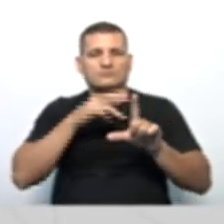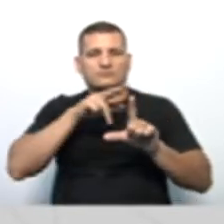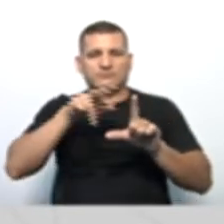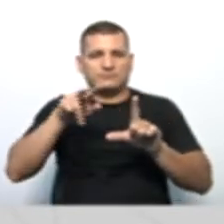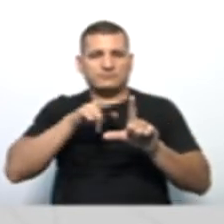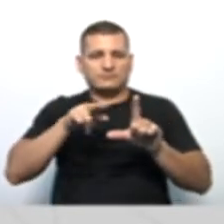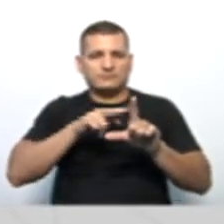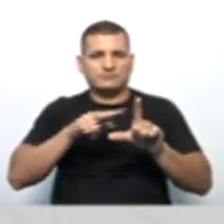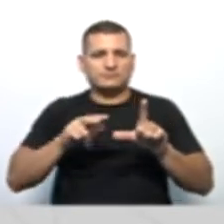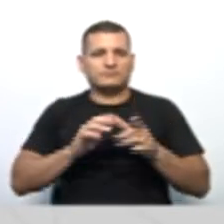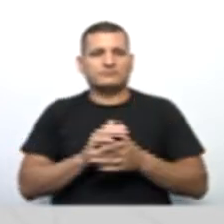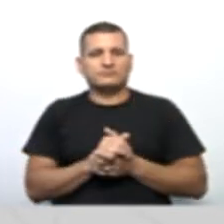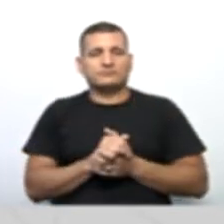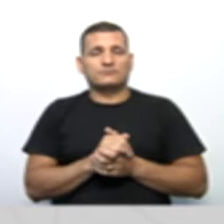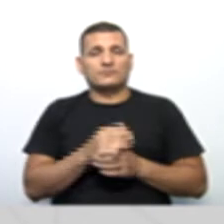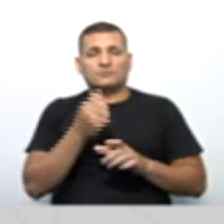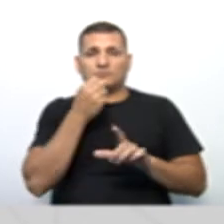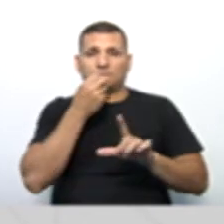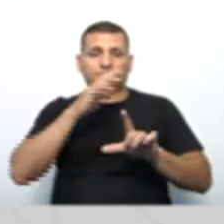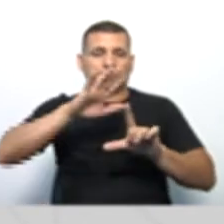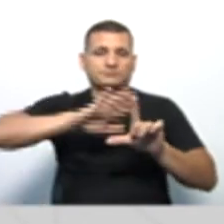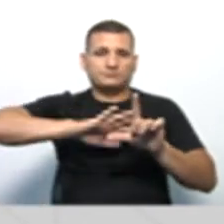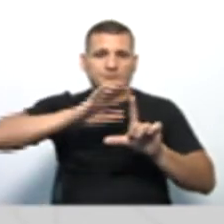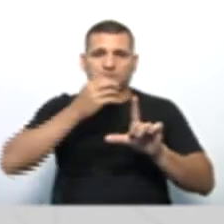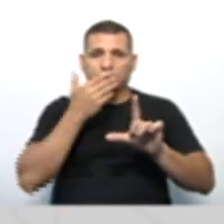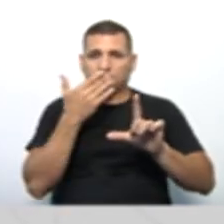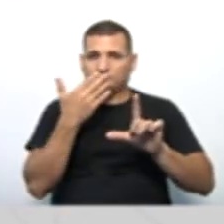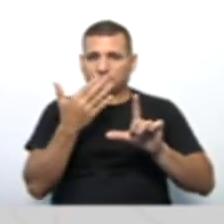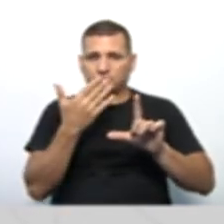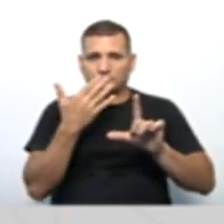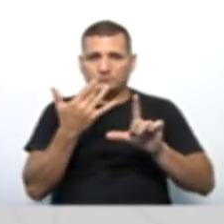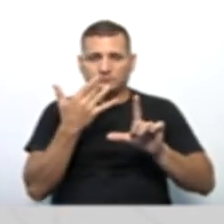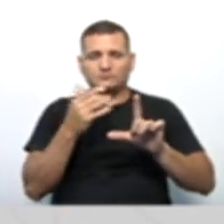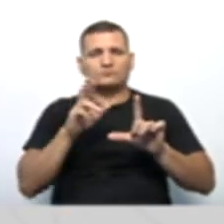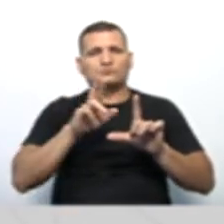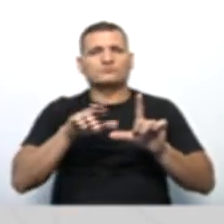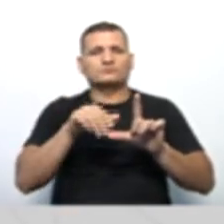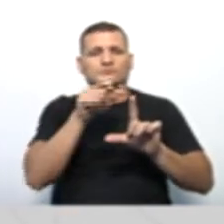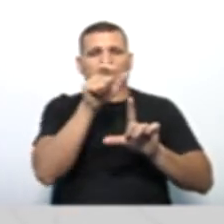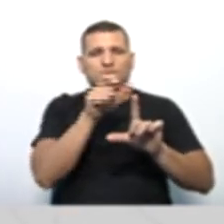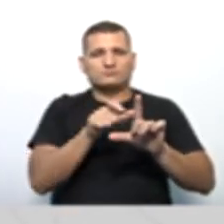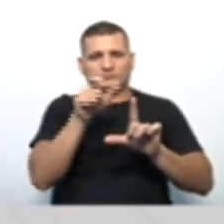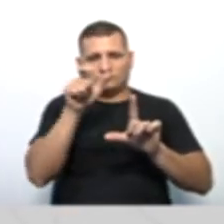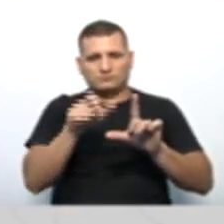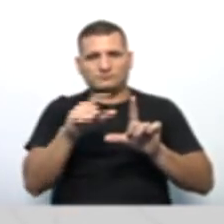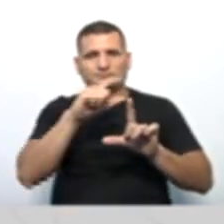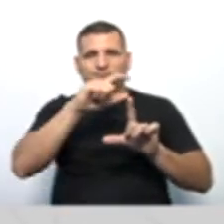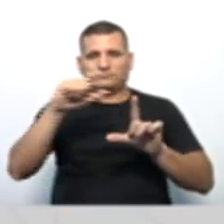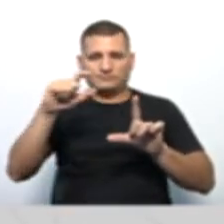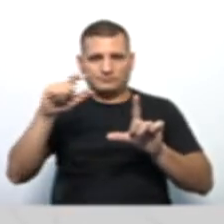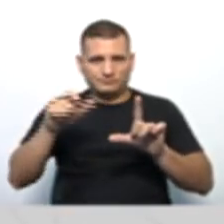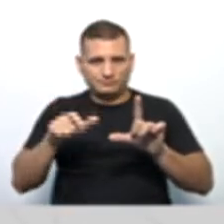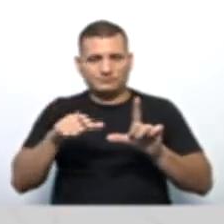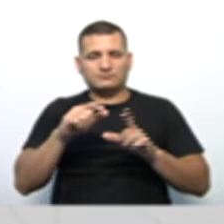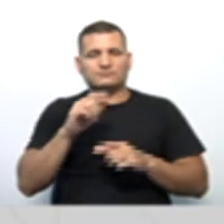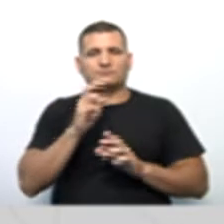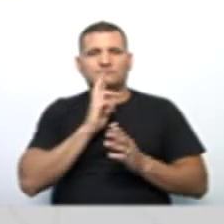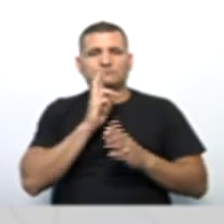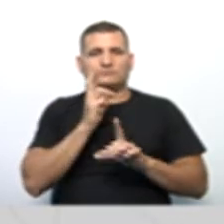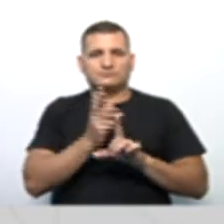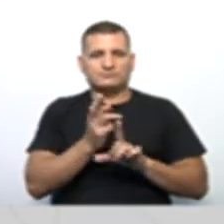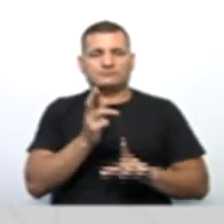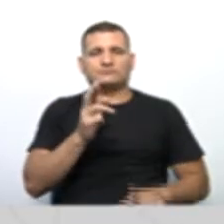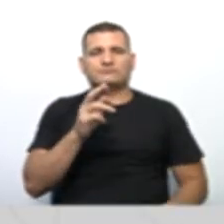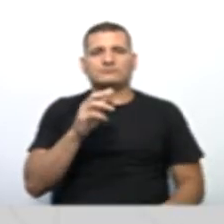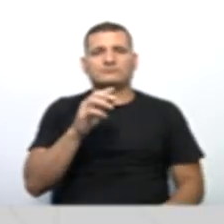fornecer um bom contraste ao texto e fazer uso de colunas isso foi aluna gilmara lá espigão do oeste que fez a